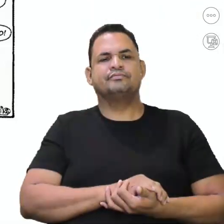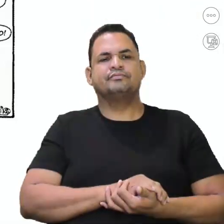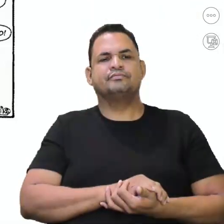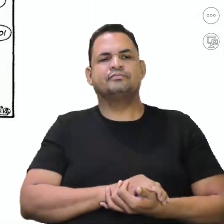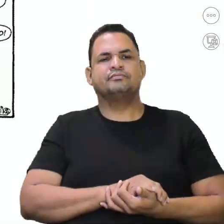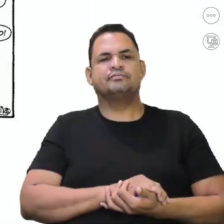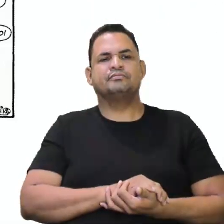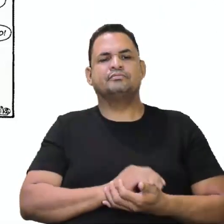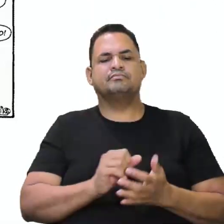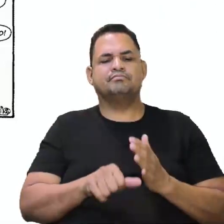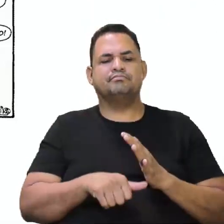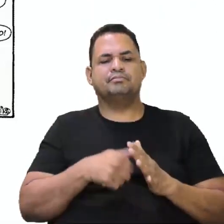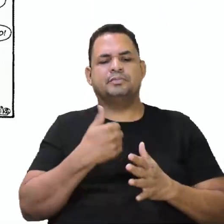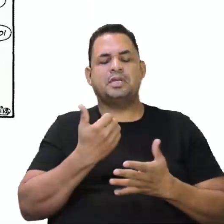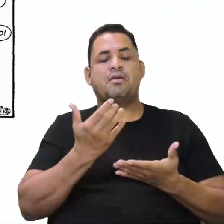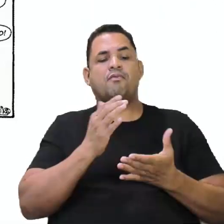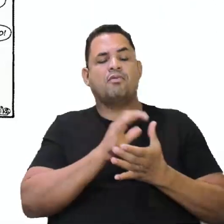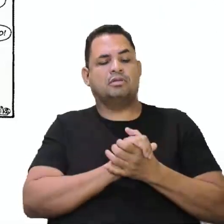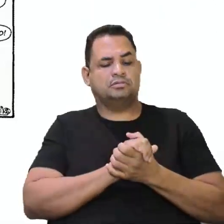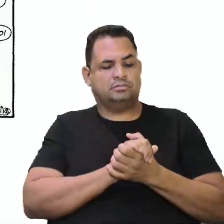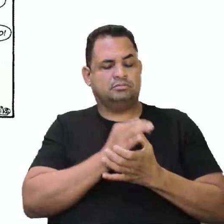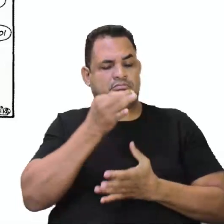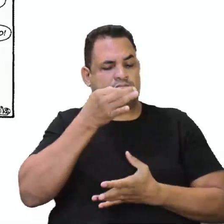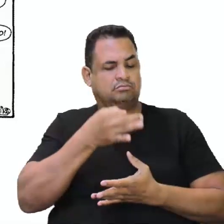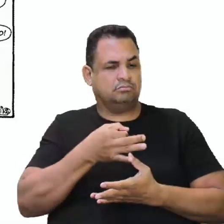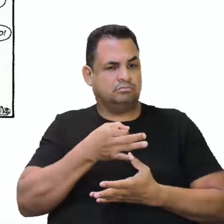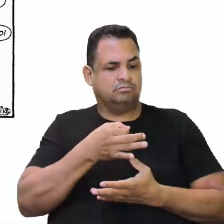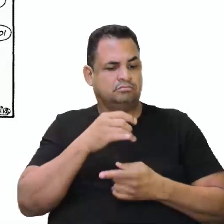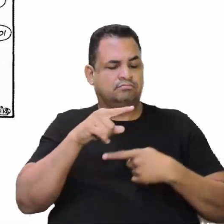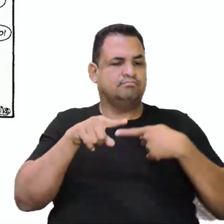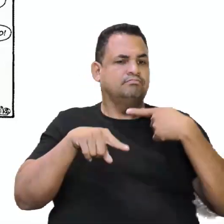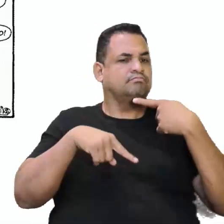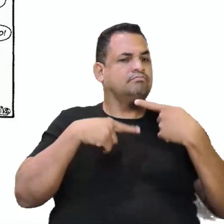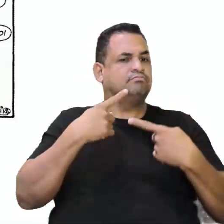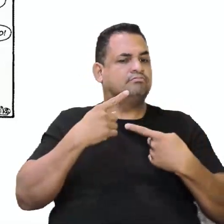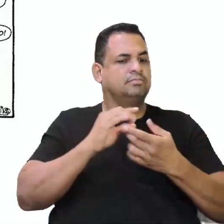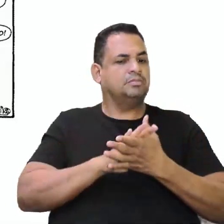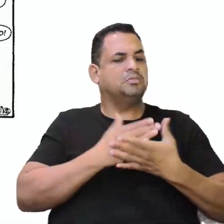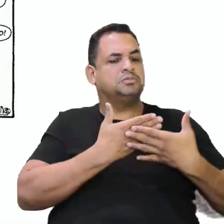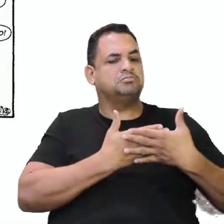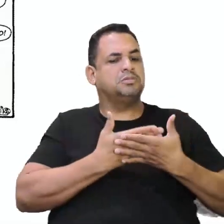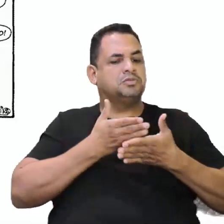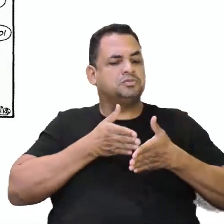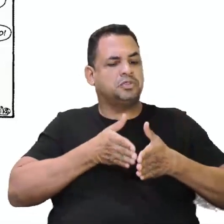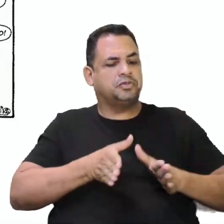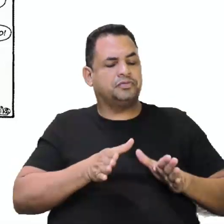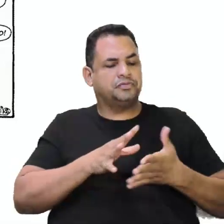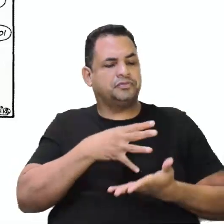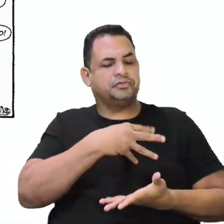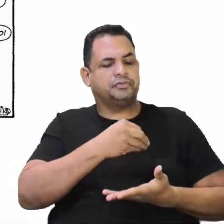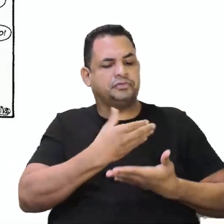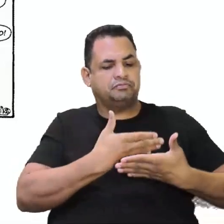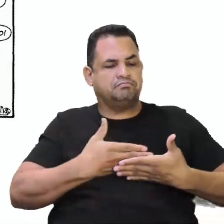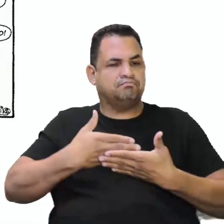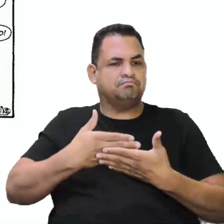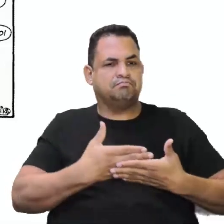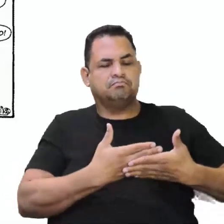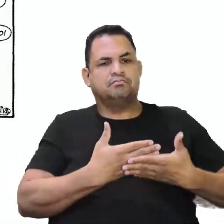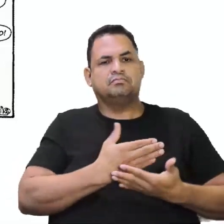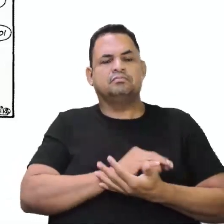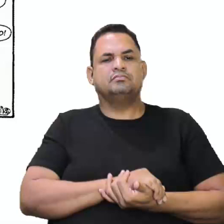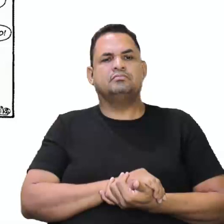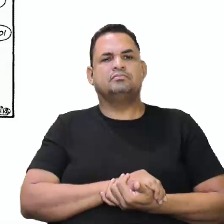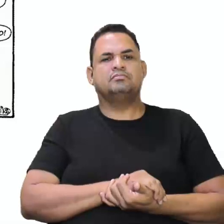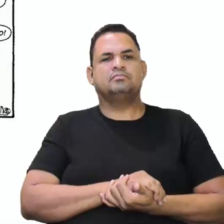primeiro eu vou me casar, certo? E depois eu vou ter bebês. Aí ela continua. And